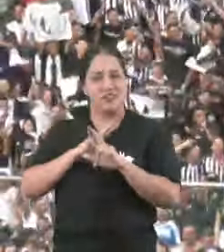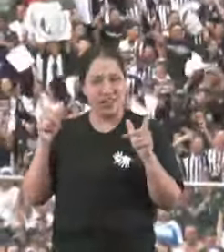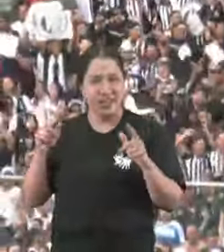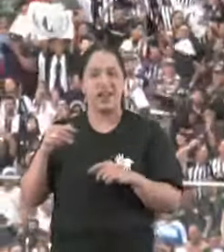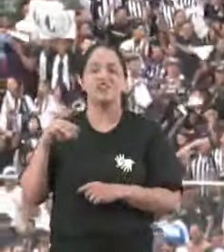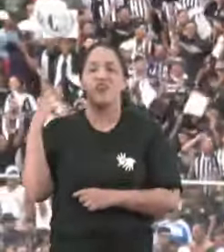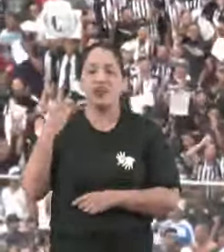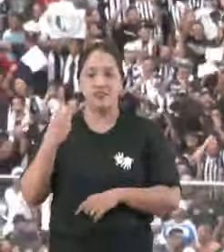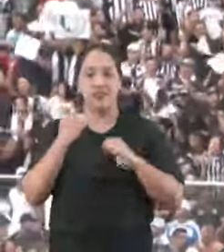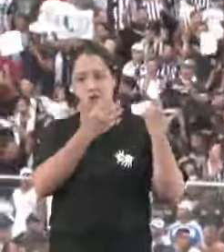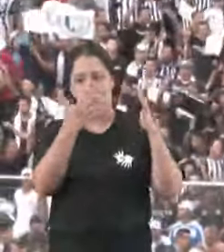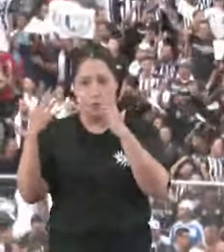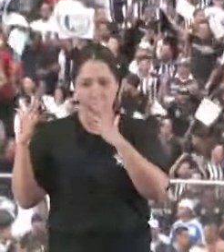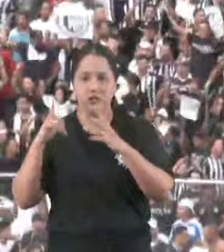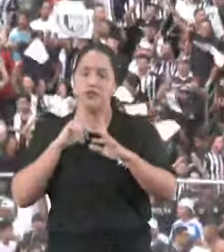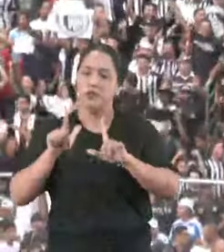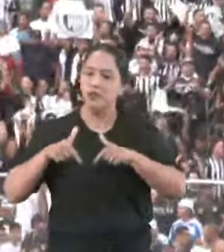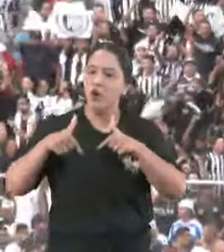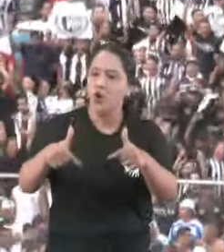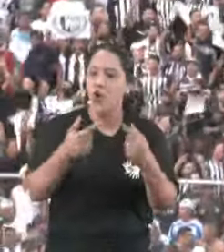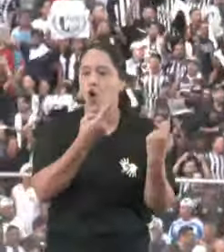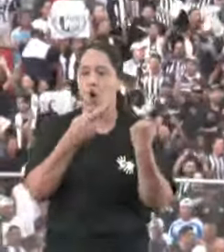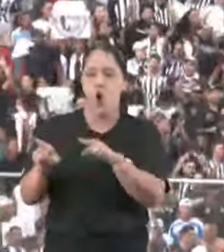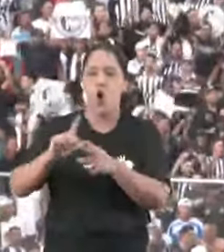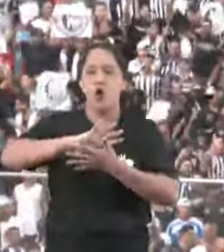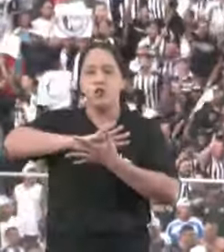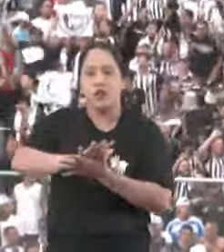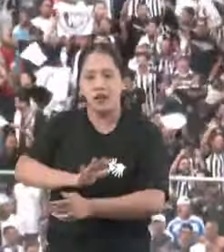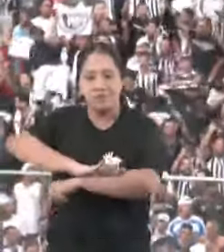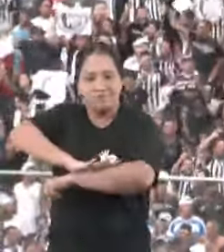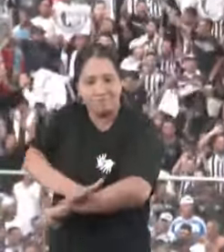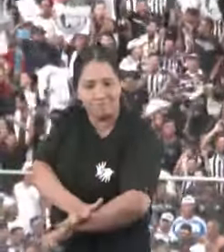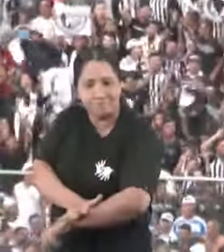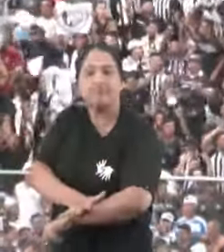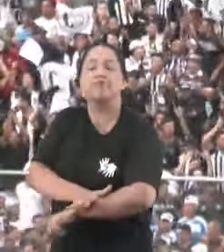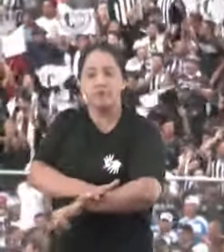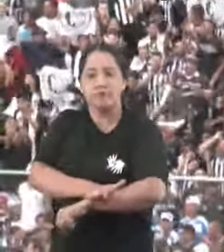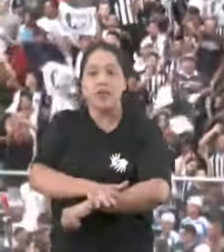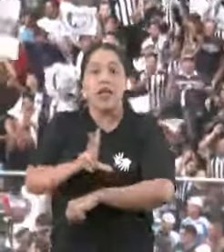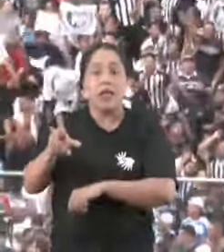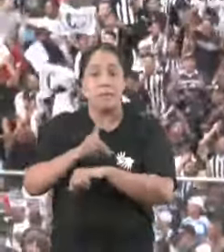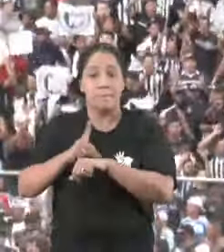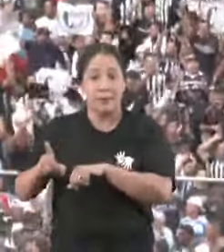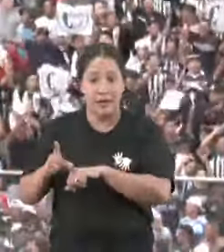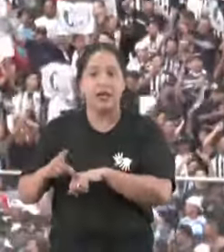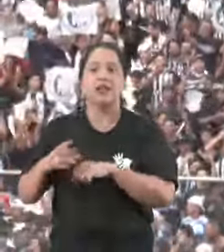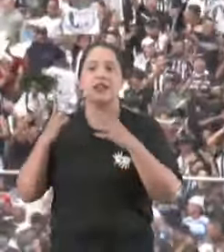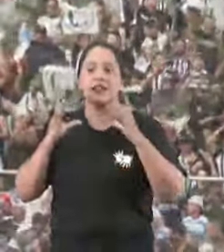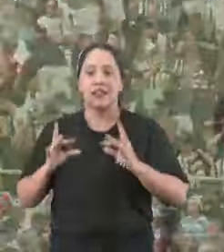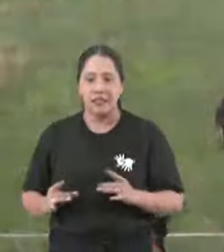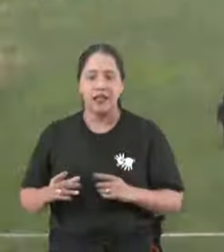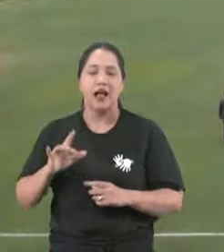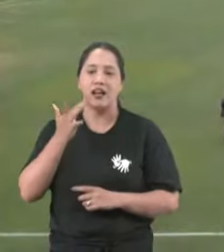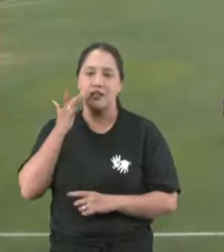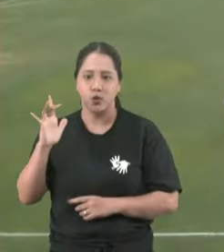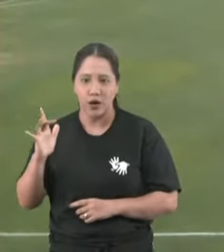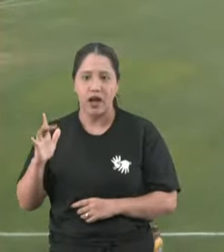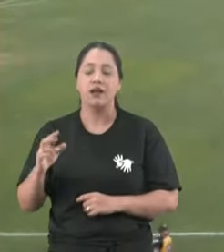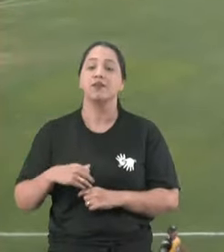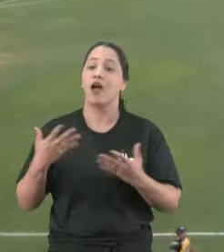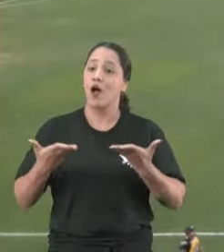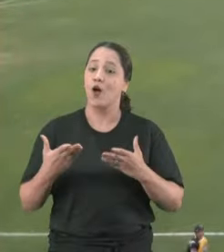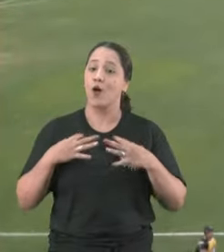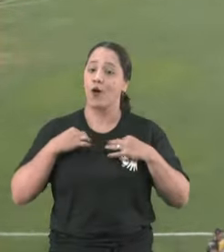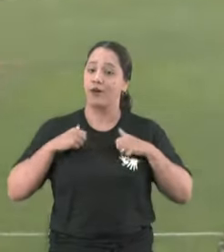comemorativa, né, numa luta contra o racismo, ela foi predominantemente preta com detalhes em dourado, e a camisa